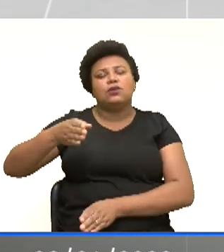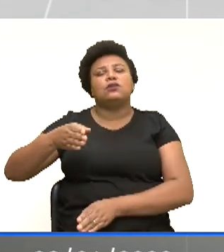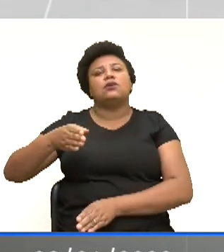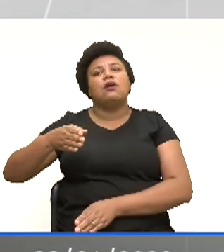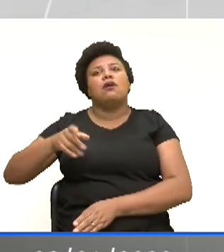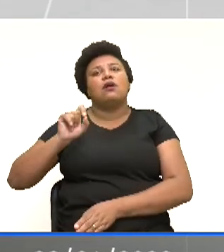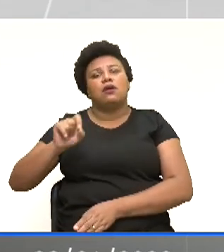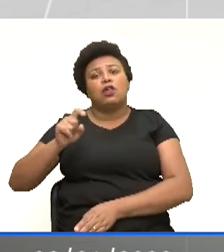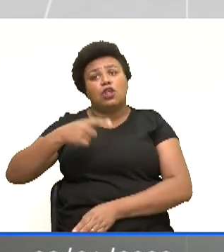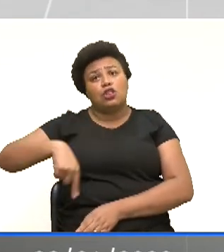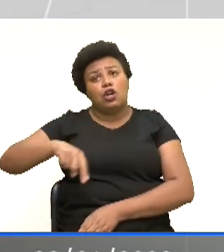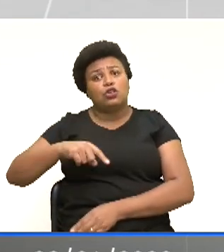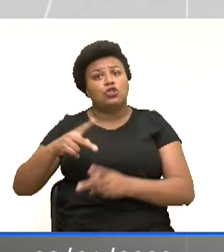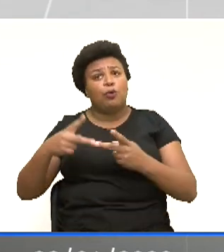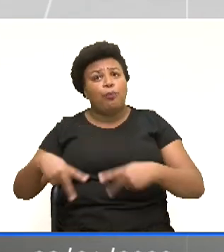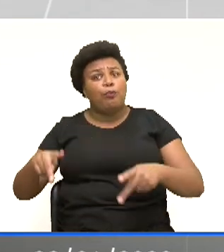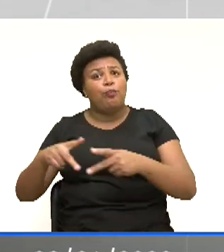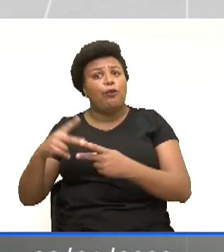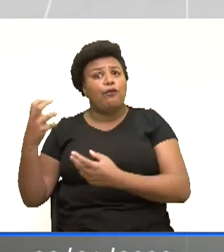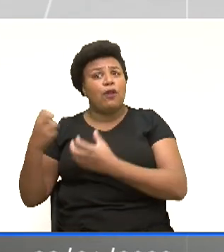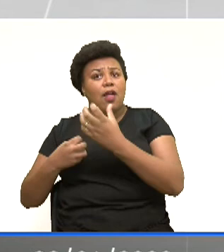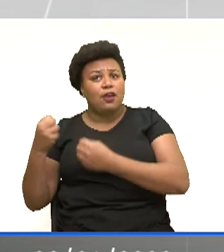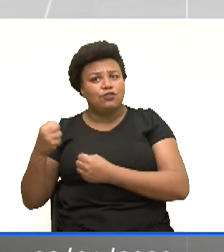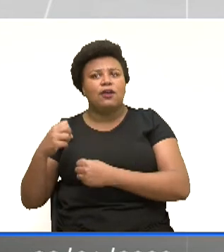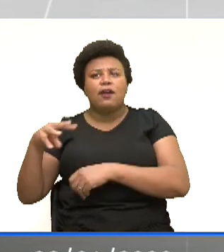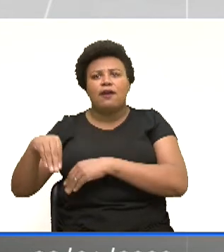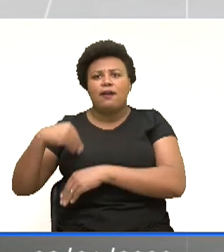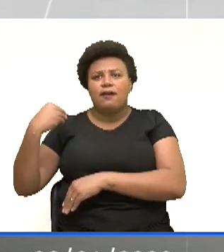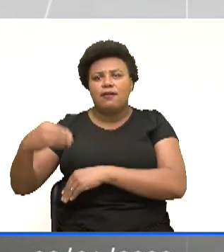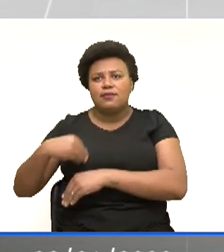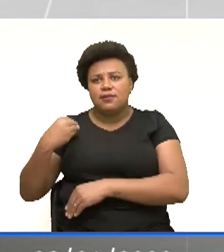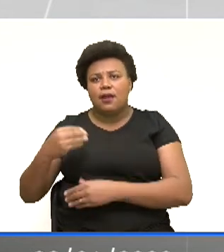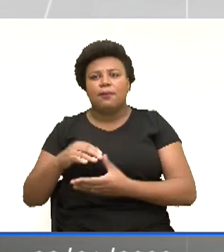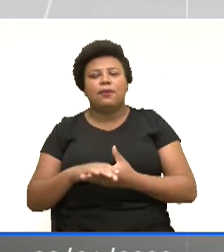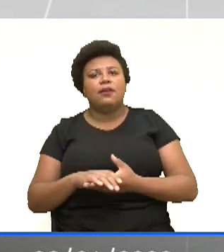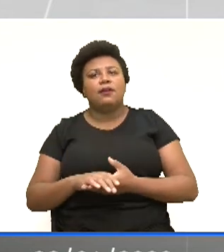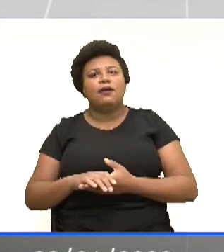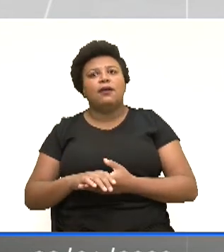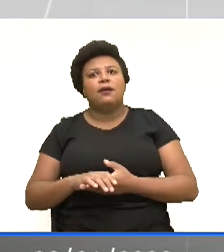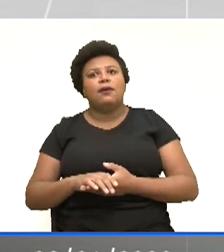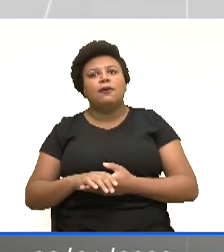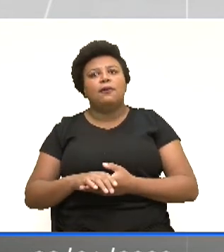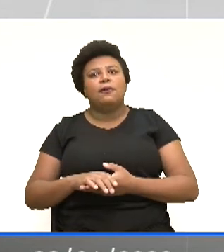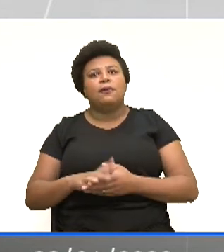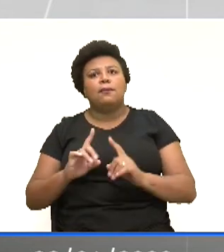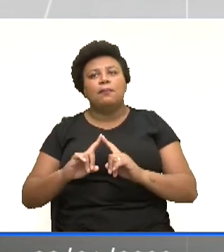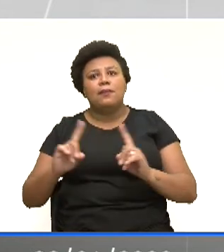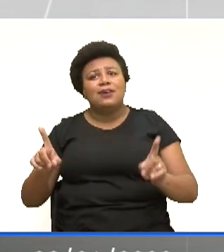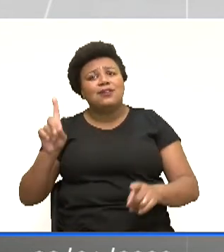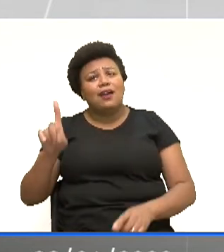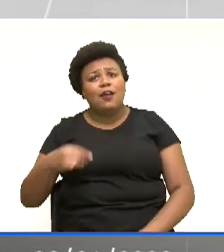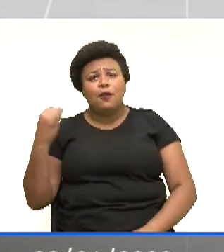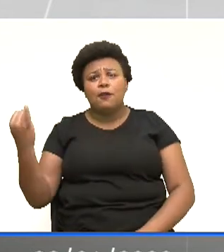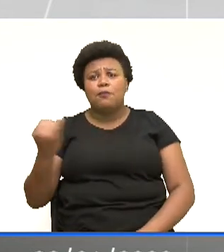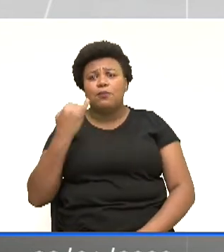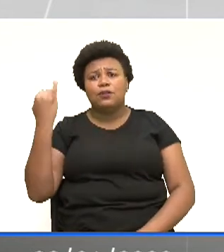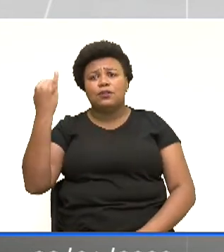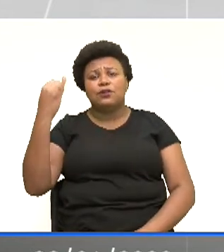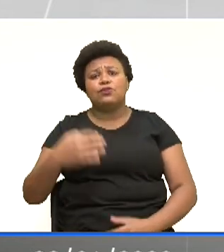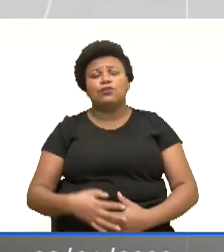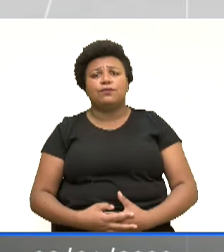das orientações que nosso povo do laticínio aqui recebe, mas é fundamental que se